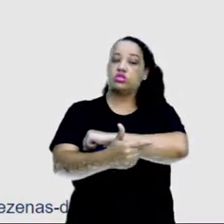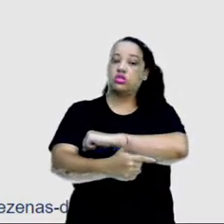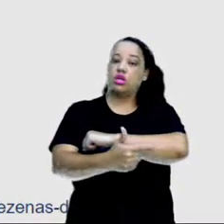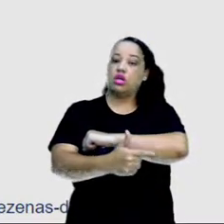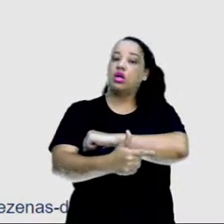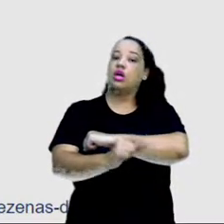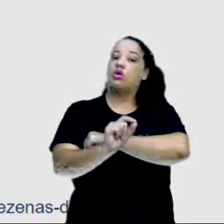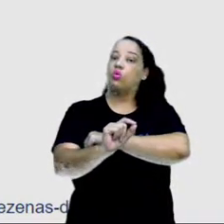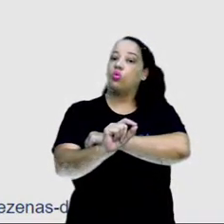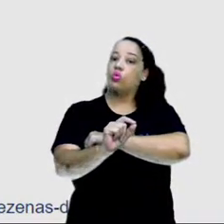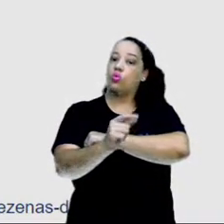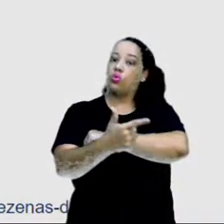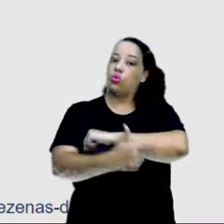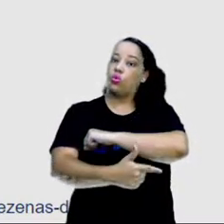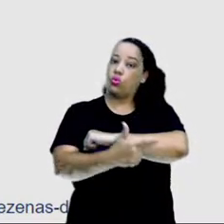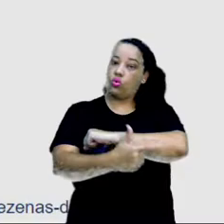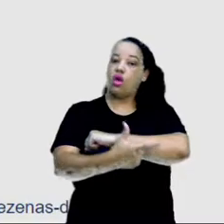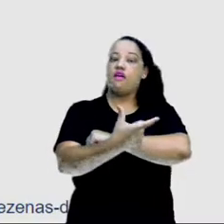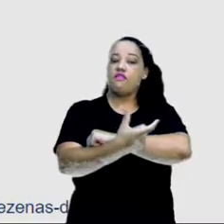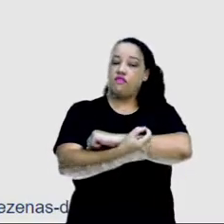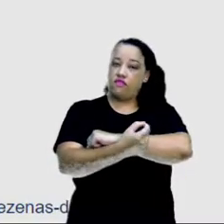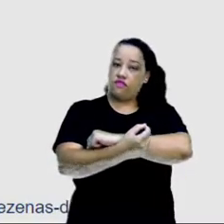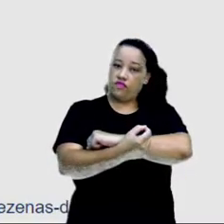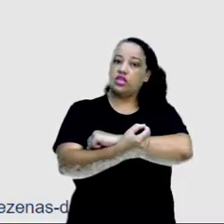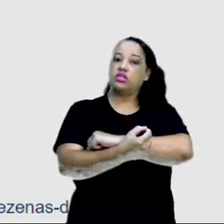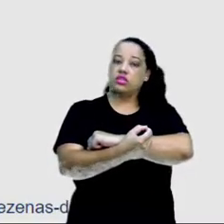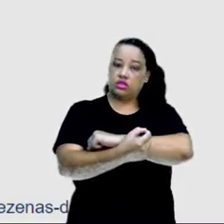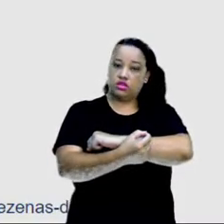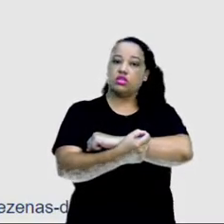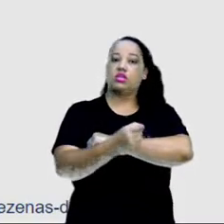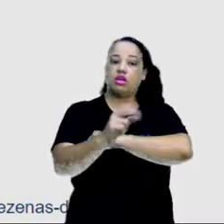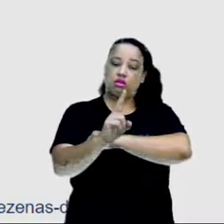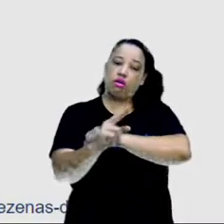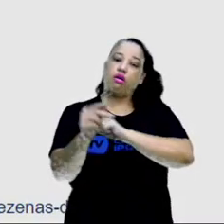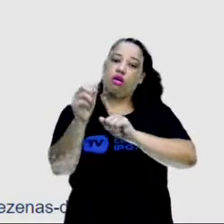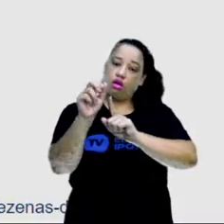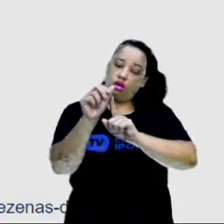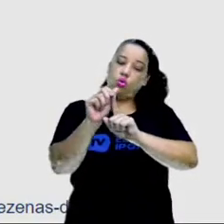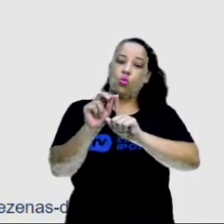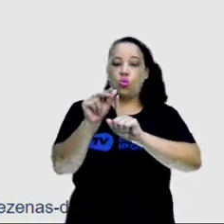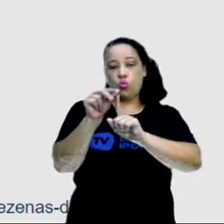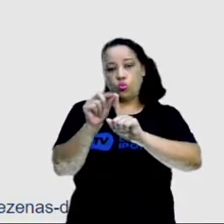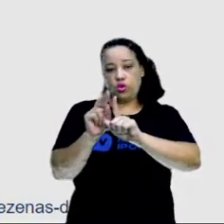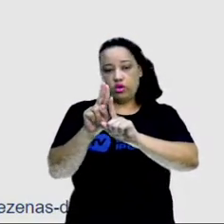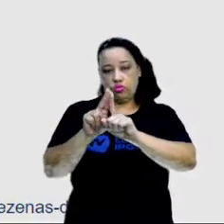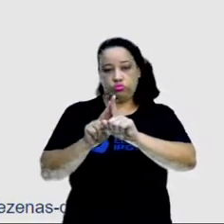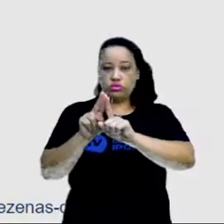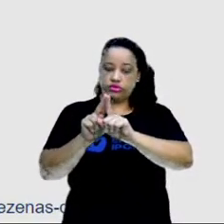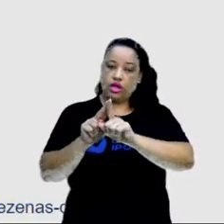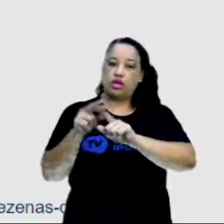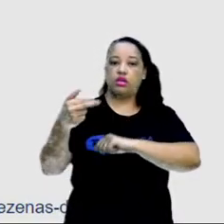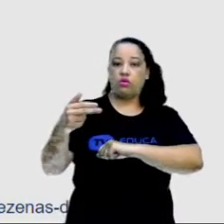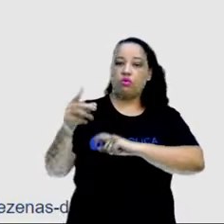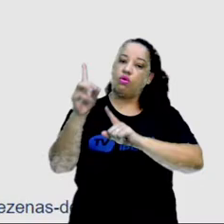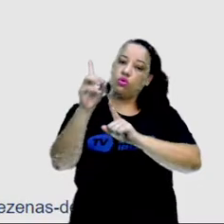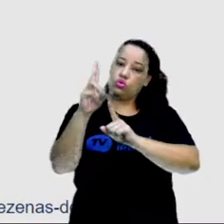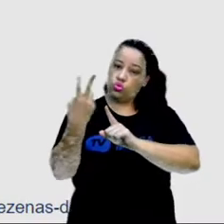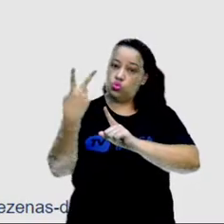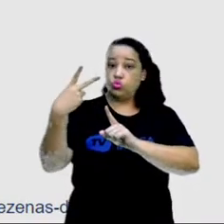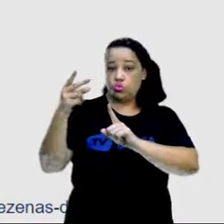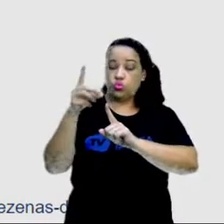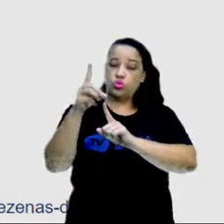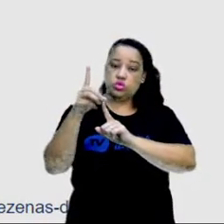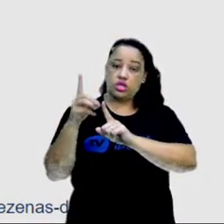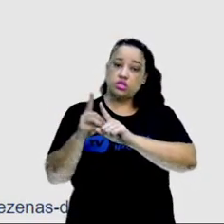2 a 20 unidades, que são iguais o quê? A duas dezenas. E dezenas. E no